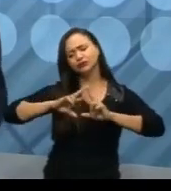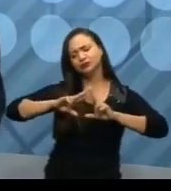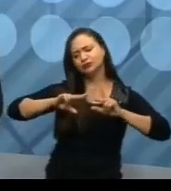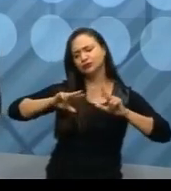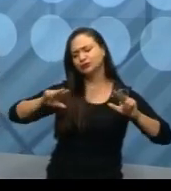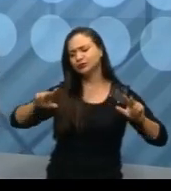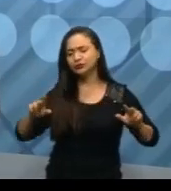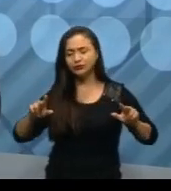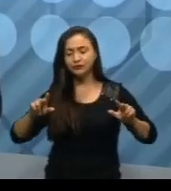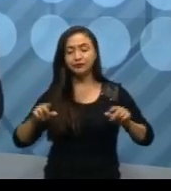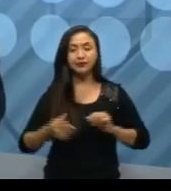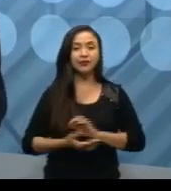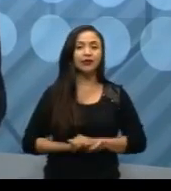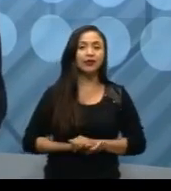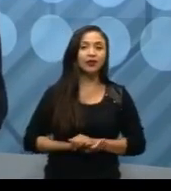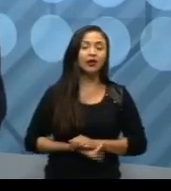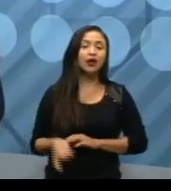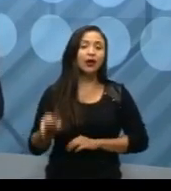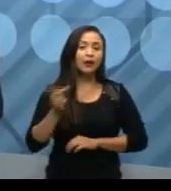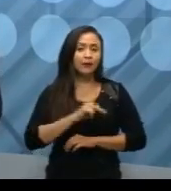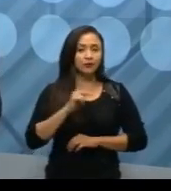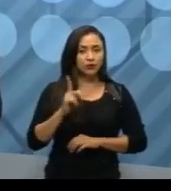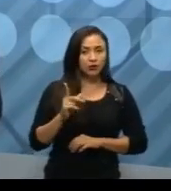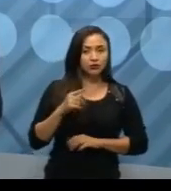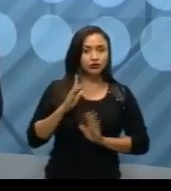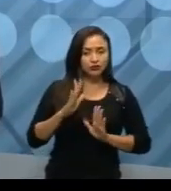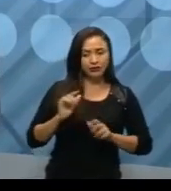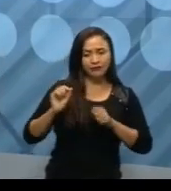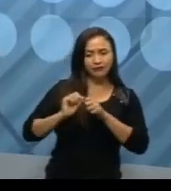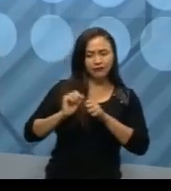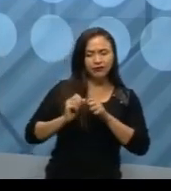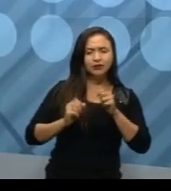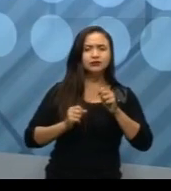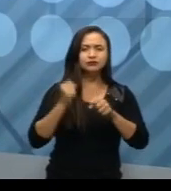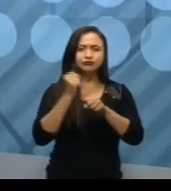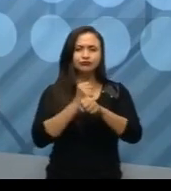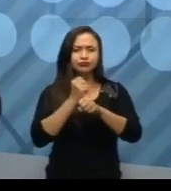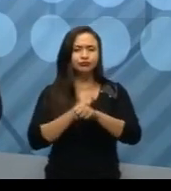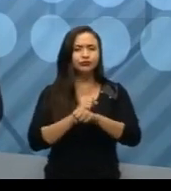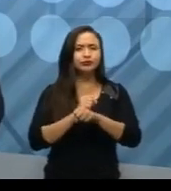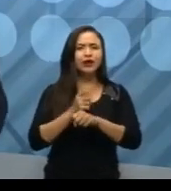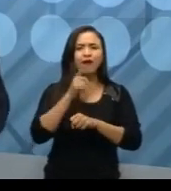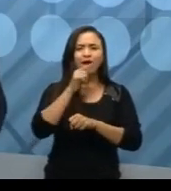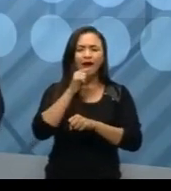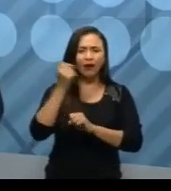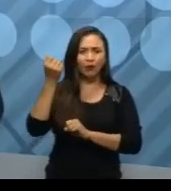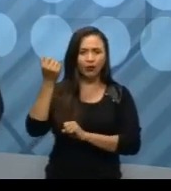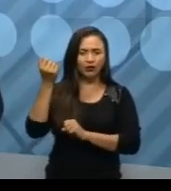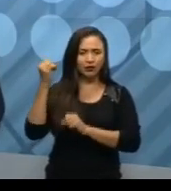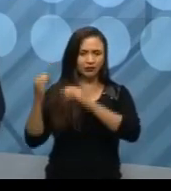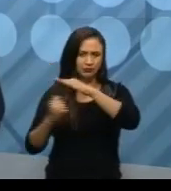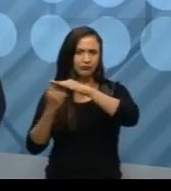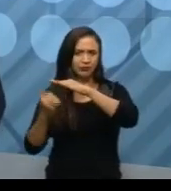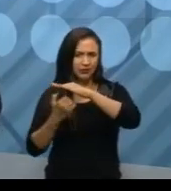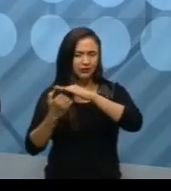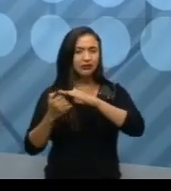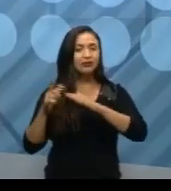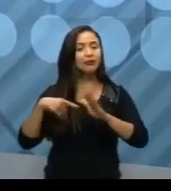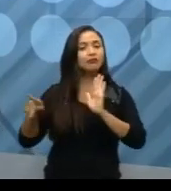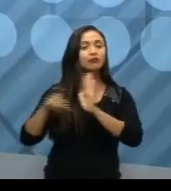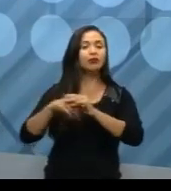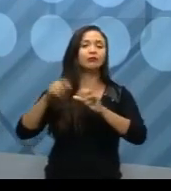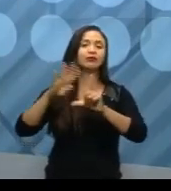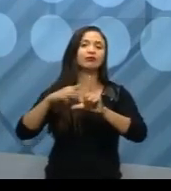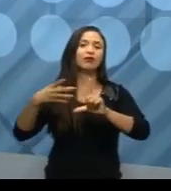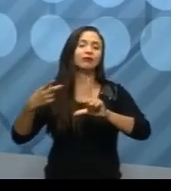Quando o professor trabalhou para uma obra para a empresa da Sanepar, eles têm a própria tabela deles de preço, ok? Então, a